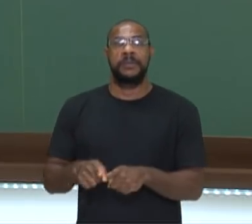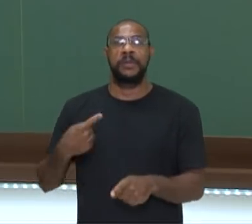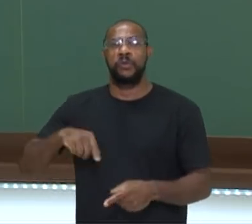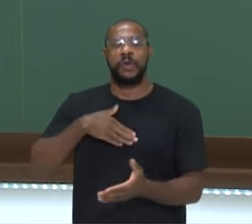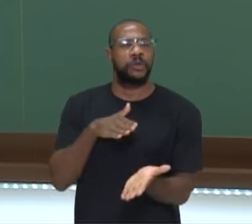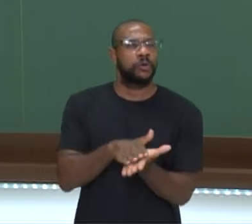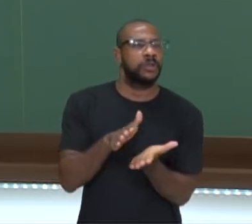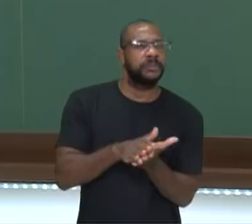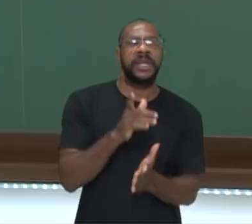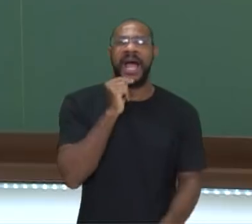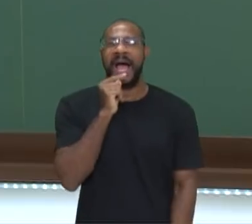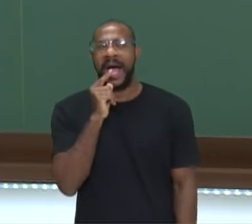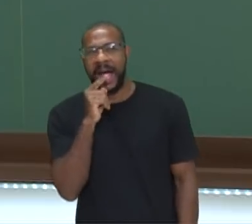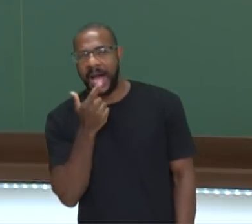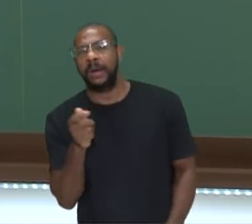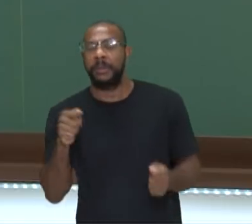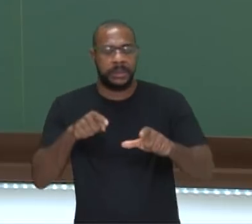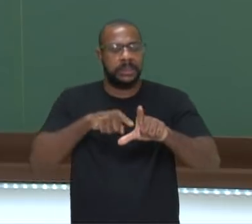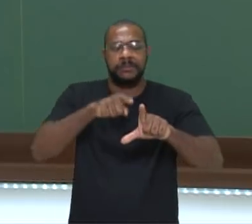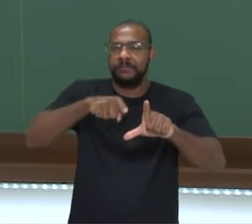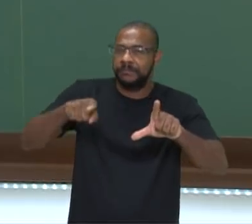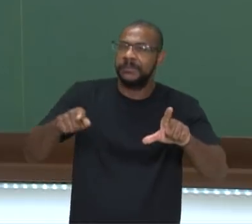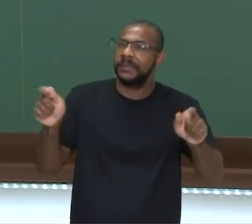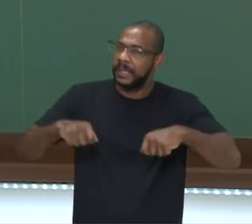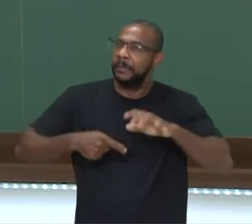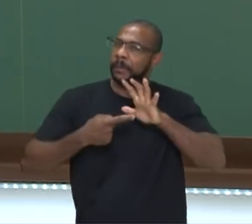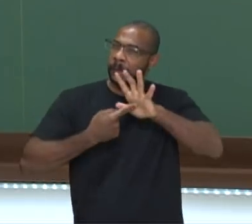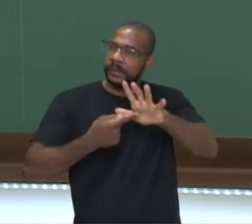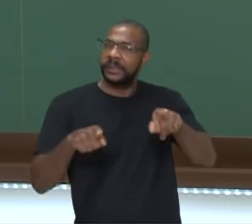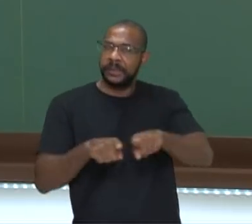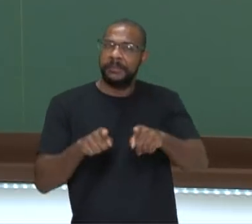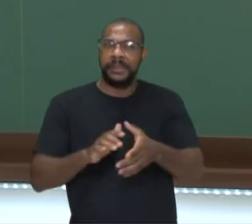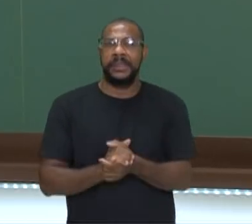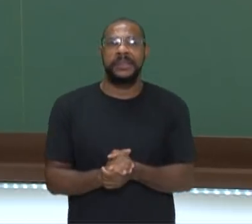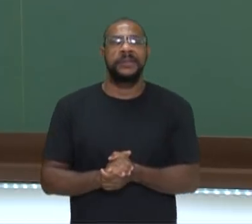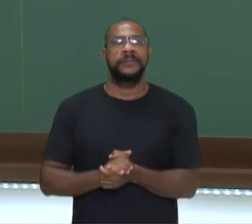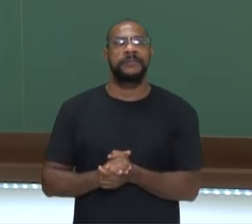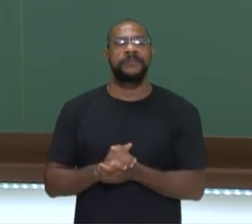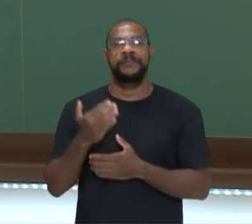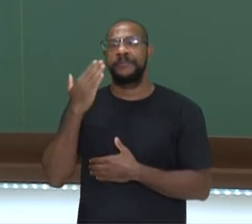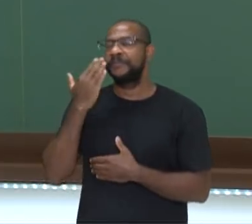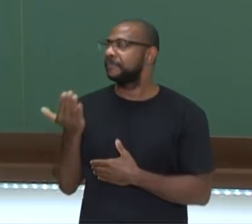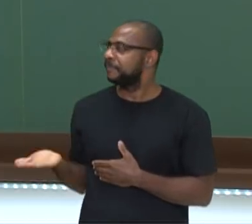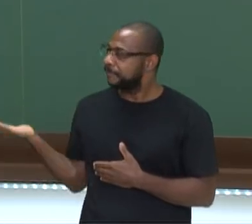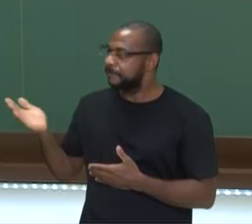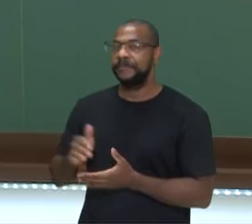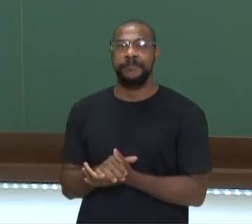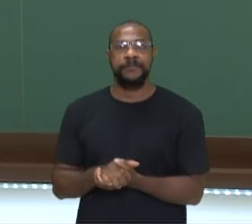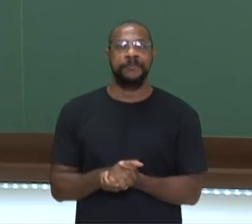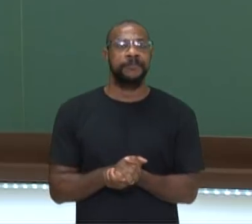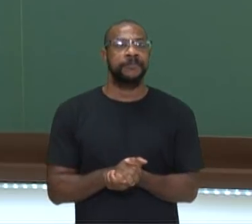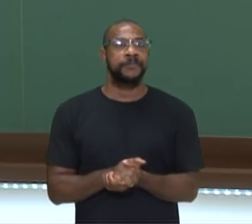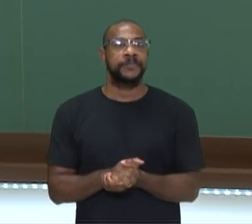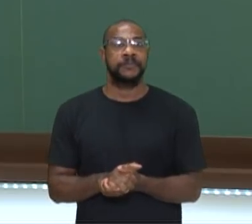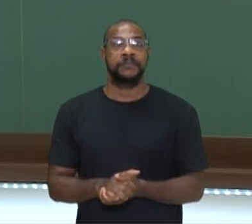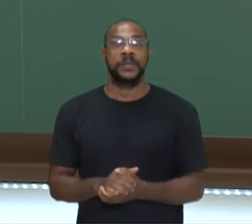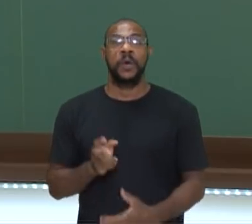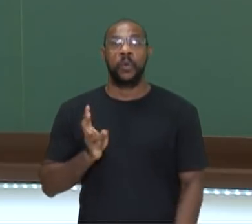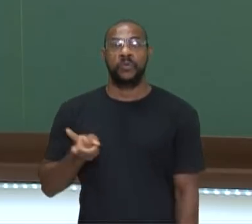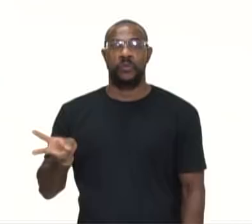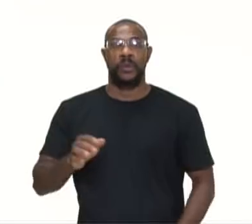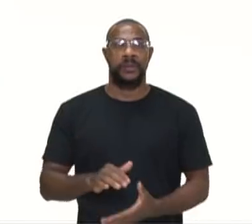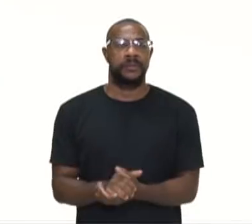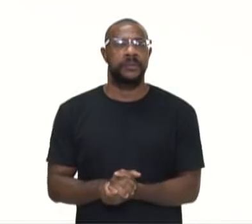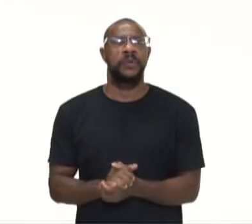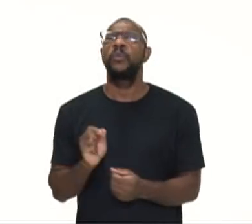de água pode ser apresentado dessa maneira e outros consumos são exatamente dessa maneira. Então, continuando aqui, mas